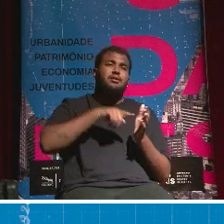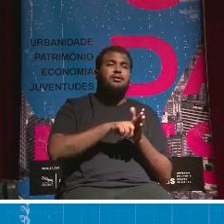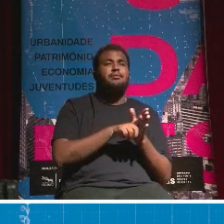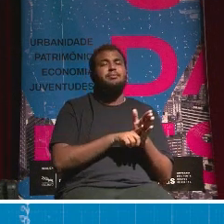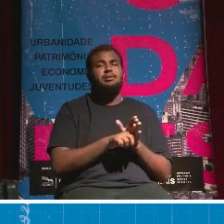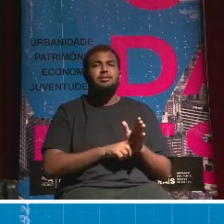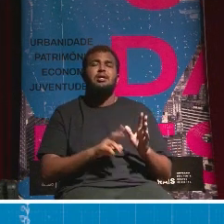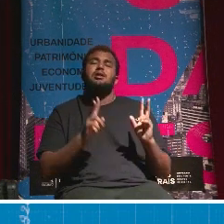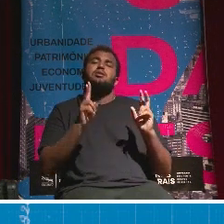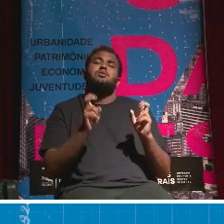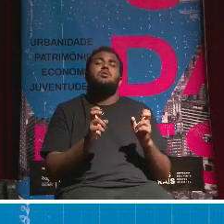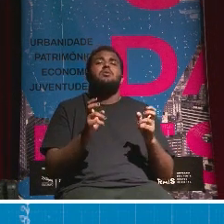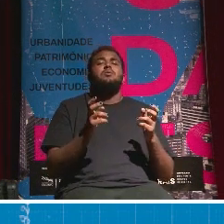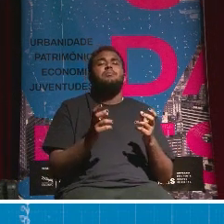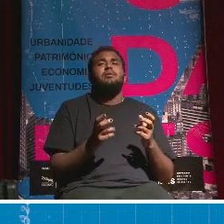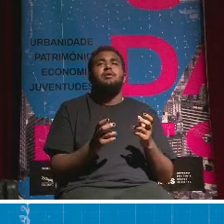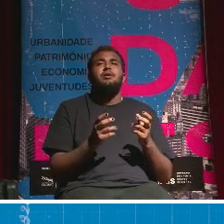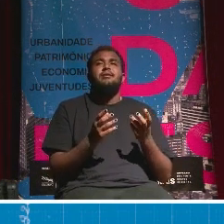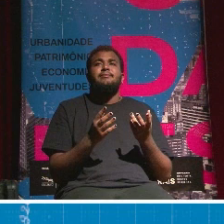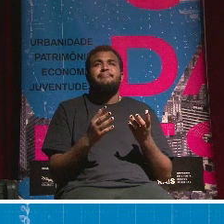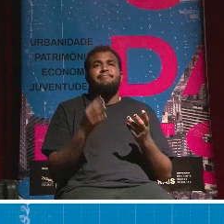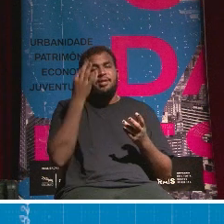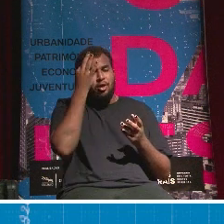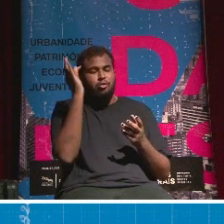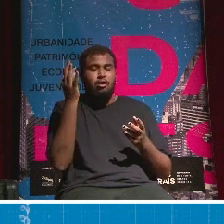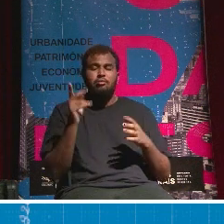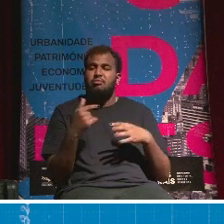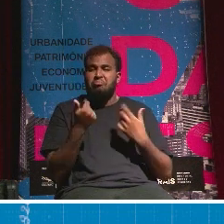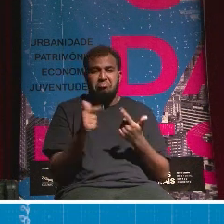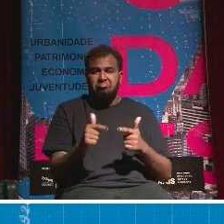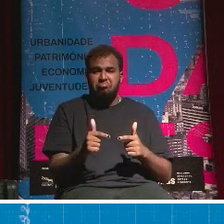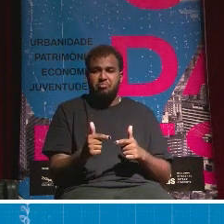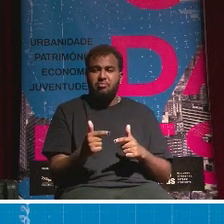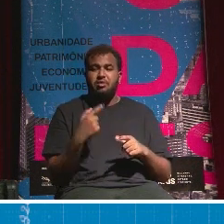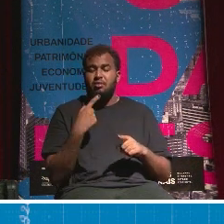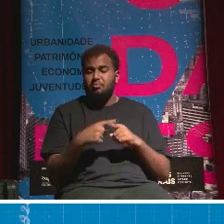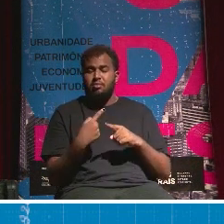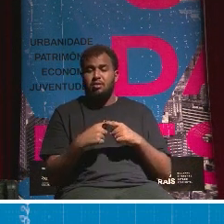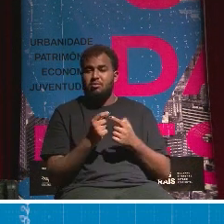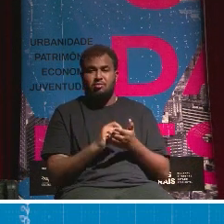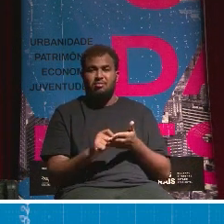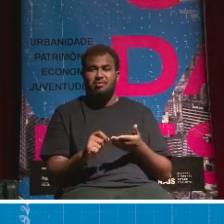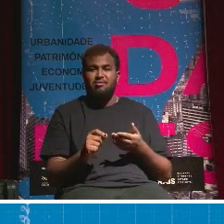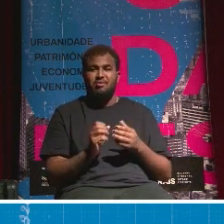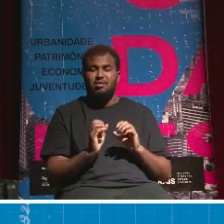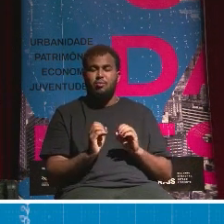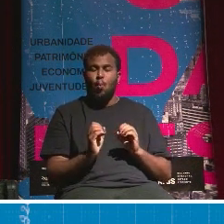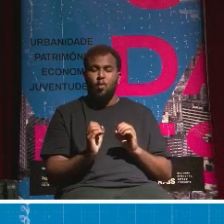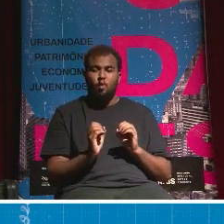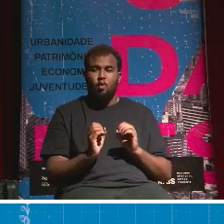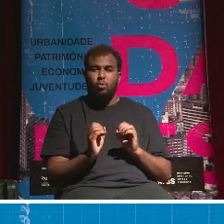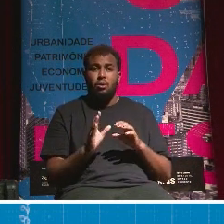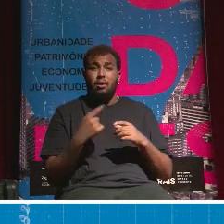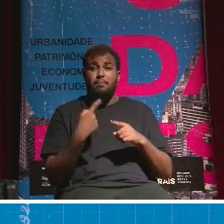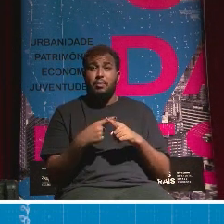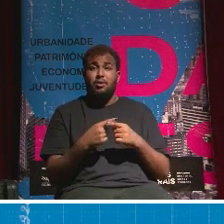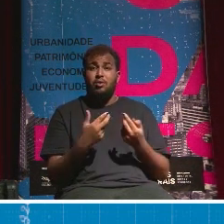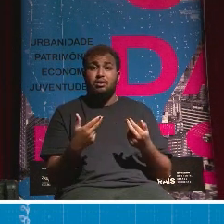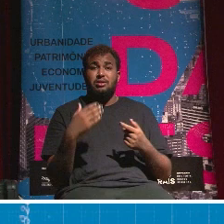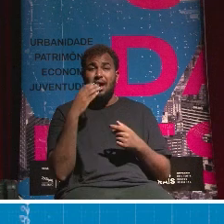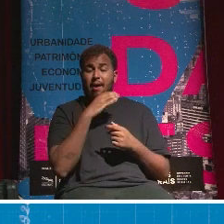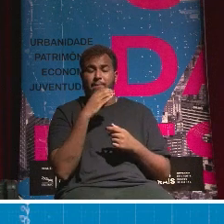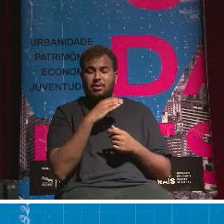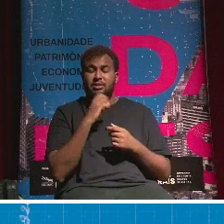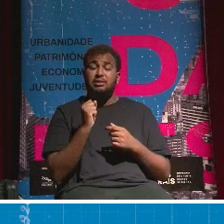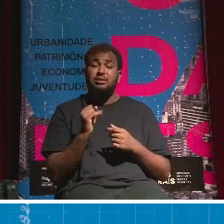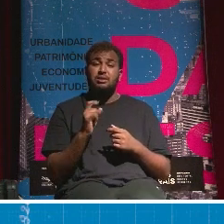da teoria do effectuation junto com... Não tem, porque ainda não foi escrito. E porque as coisas são muito rápidas. Se a gente